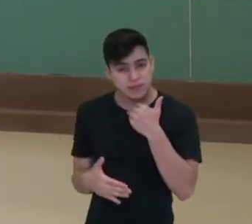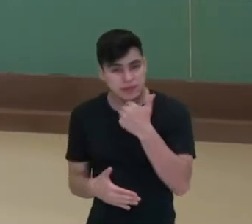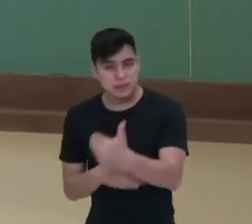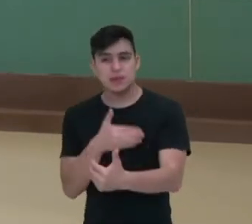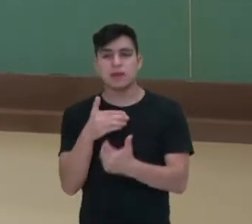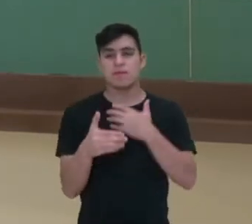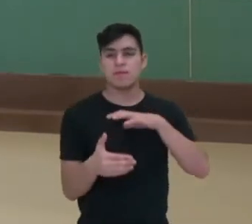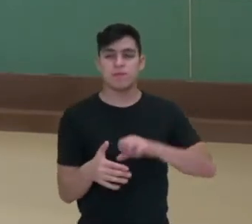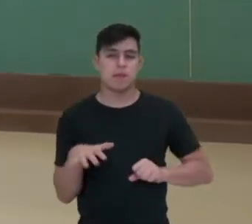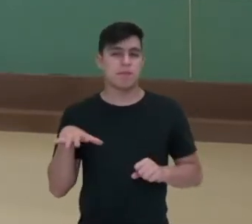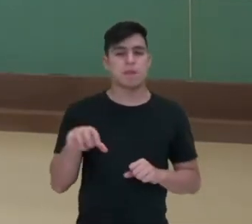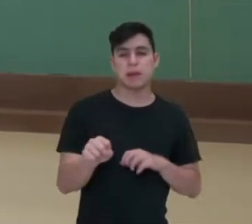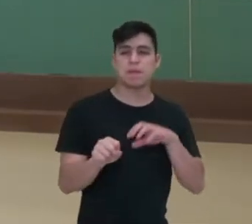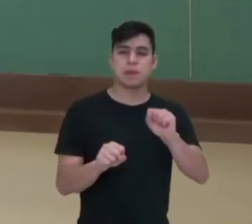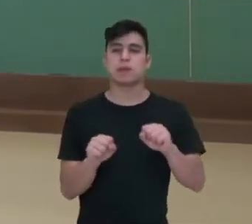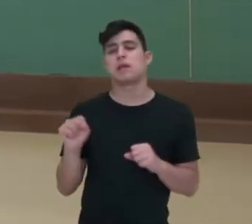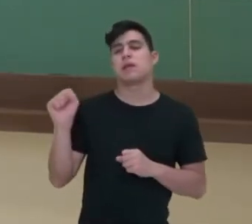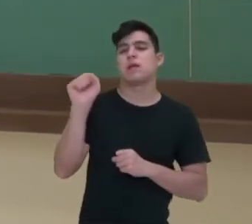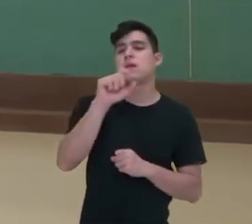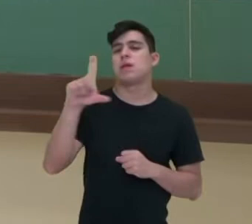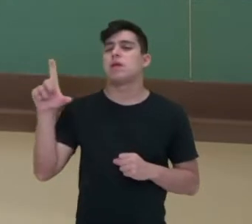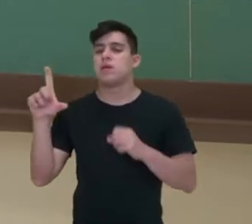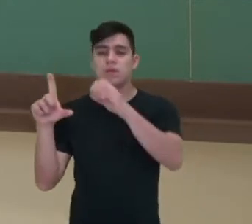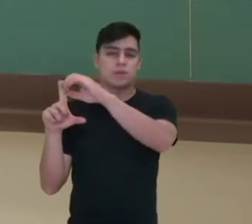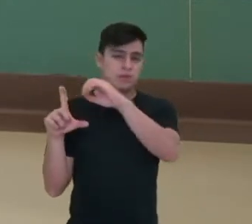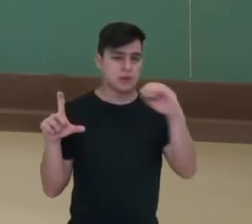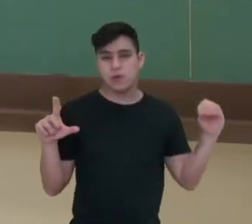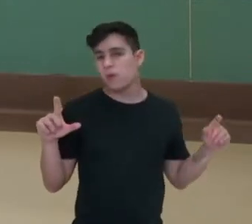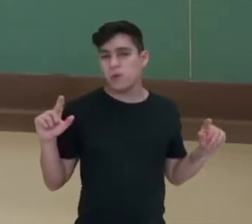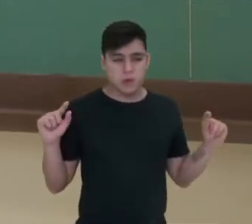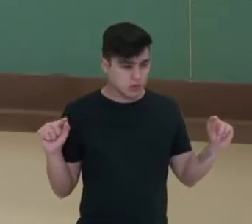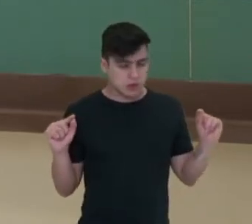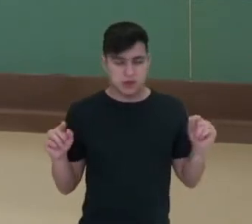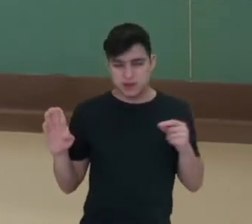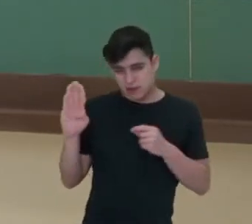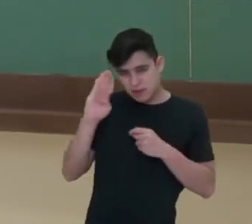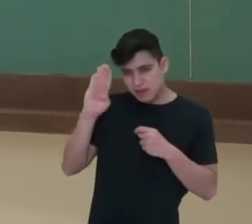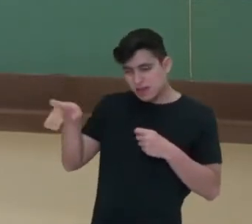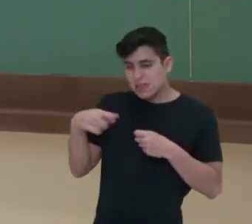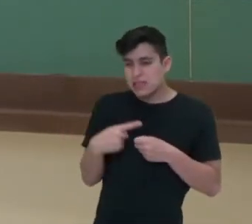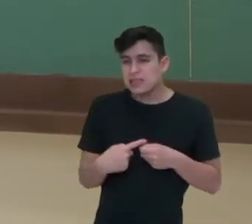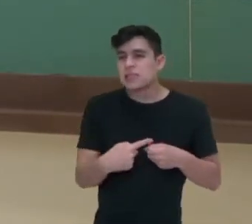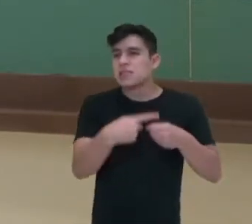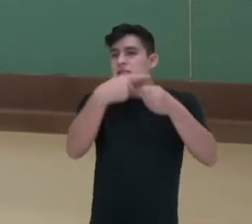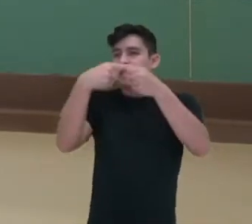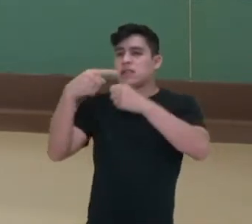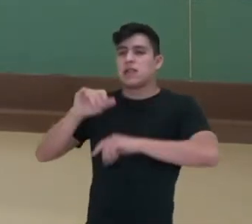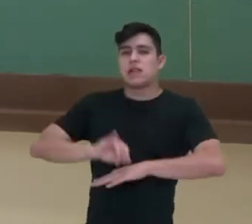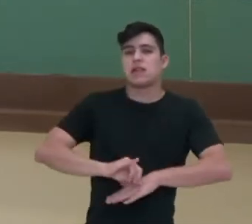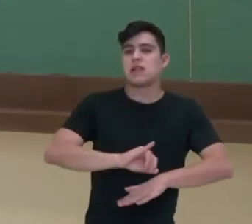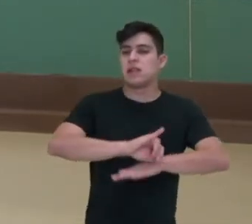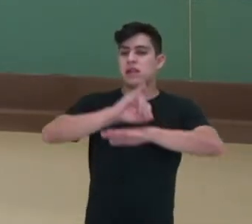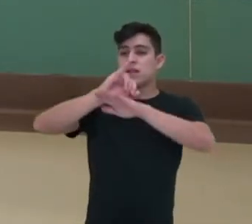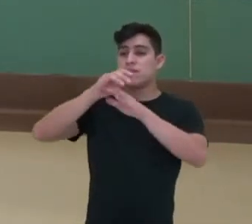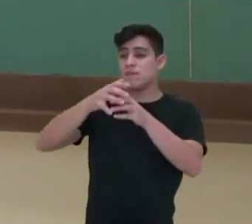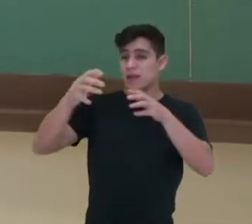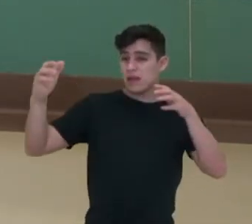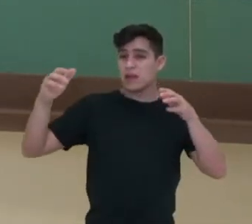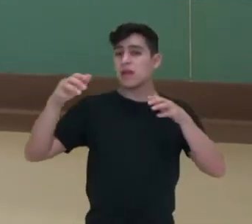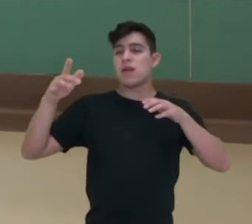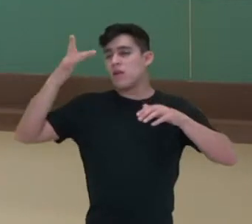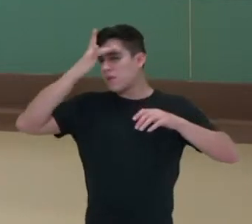de ocupação do leste para o oeste, fez com que as principais cidades, as principais capitais e as maiores